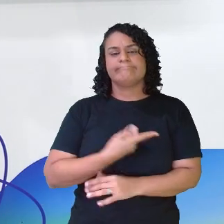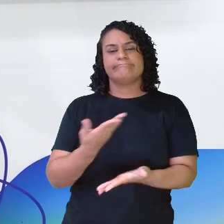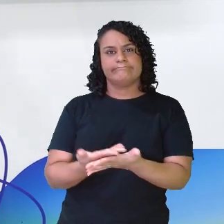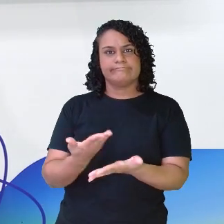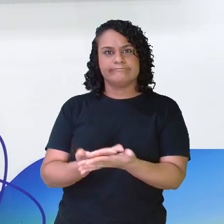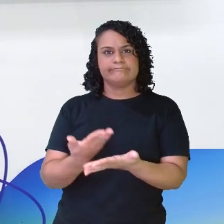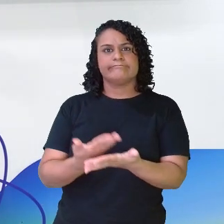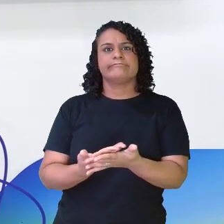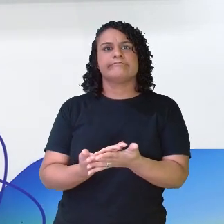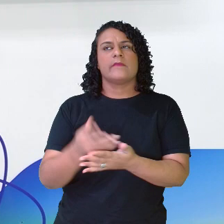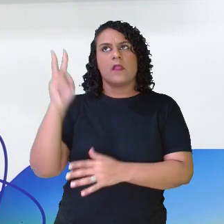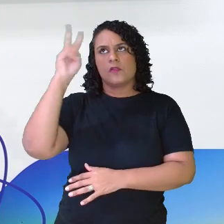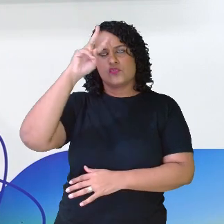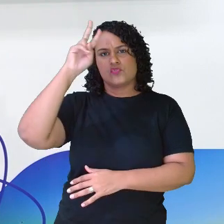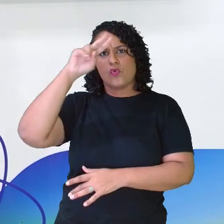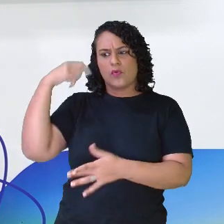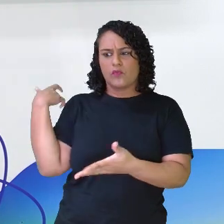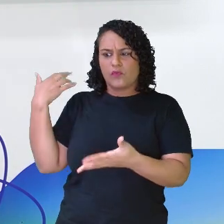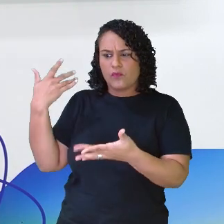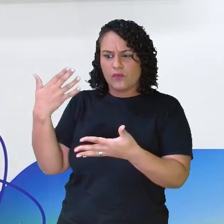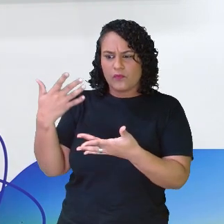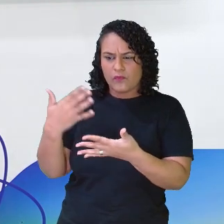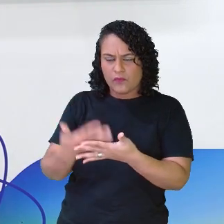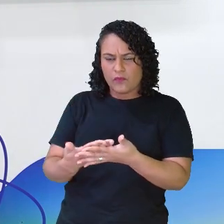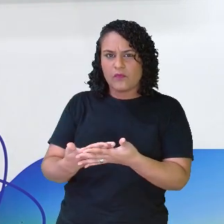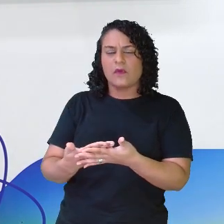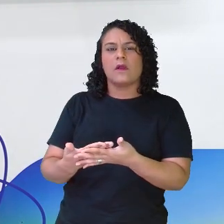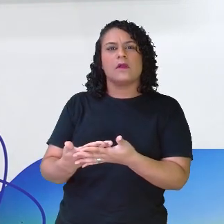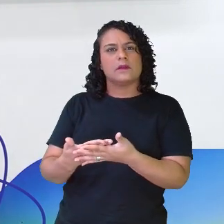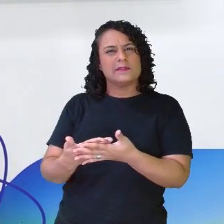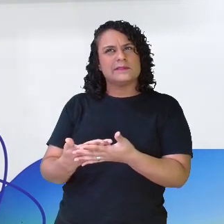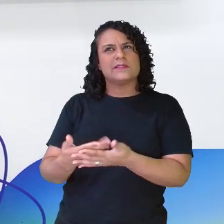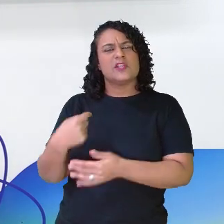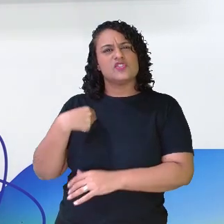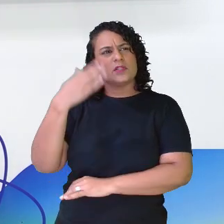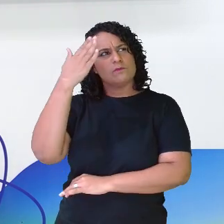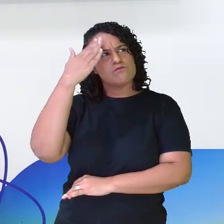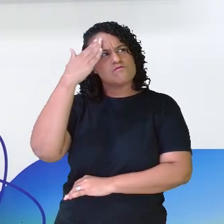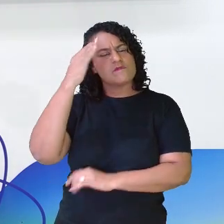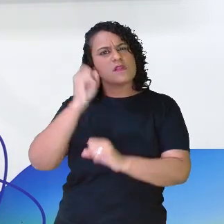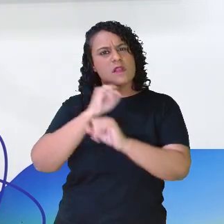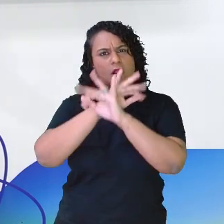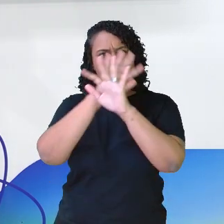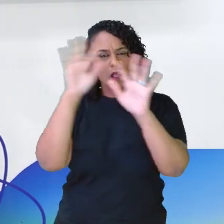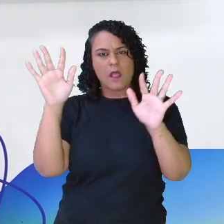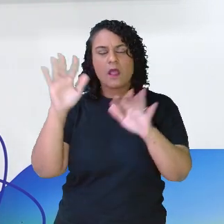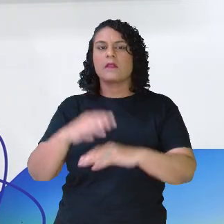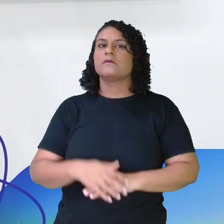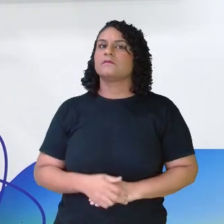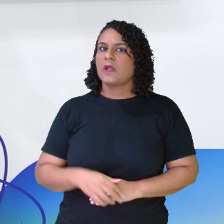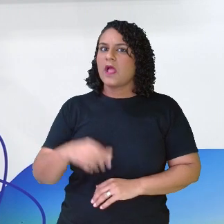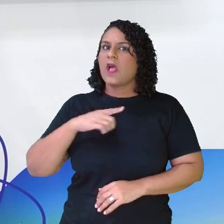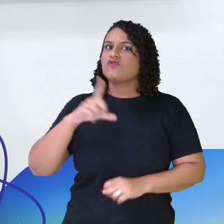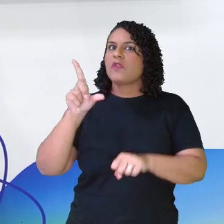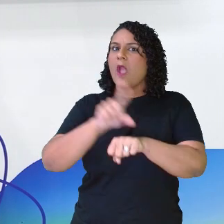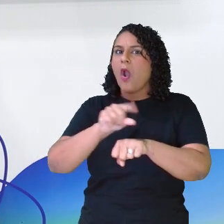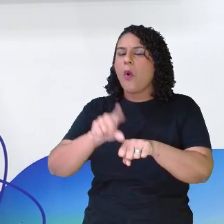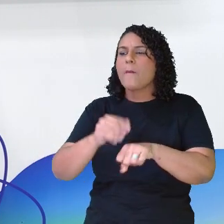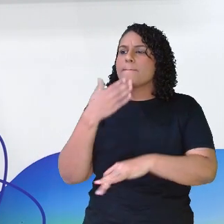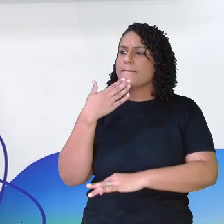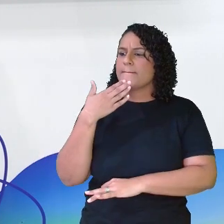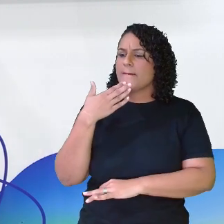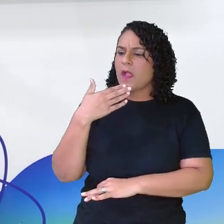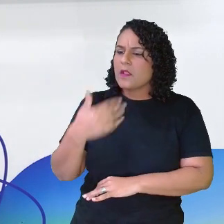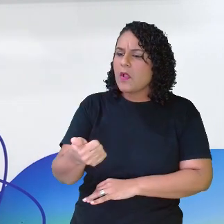Quando a gente entende a história, a gente consegue tomar melhores decisões. A gente tem mais argumentos para discutir com as